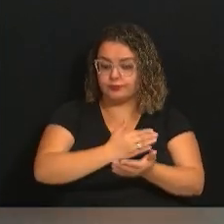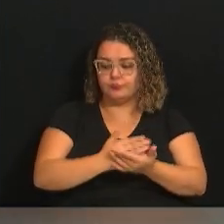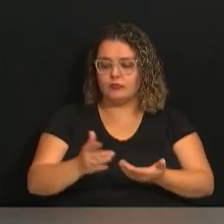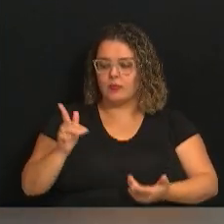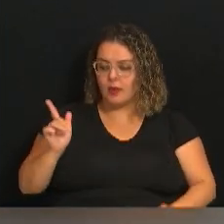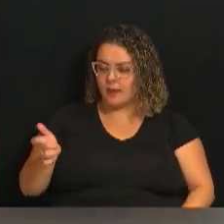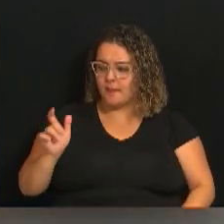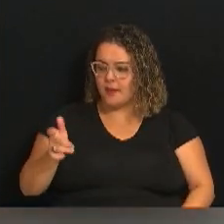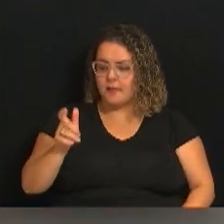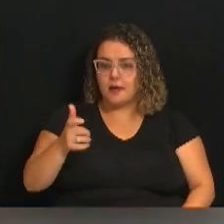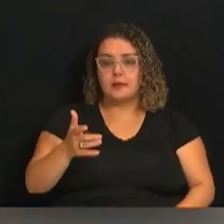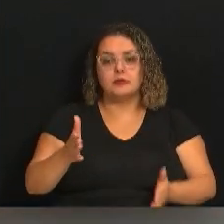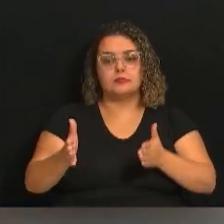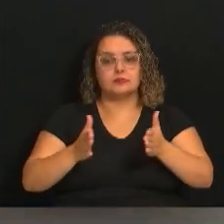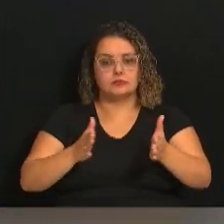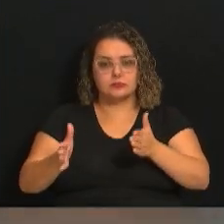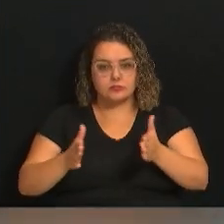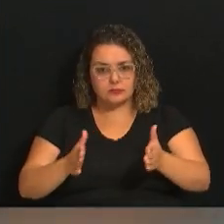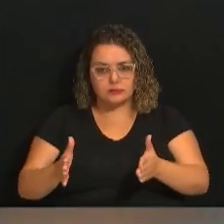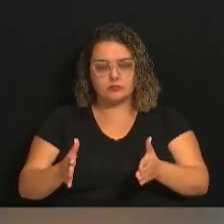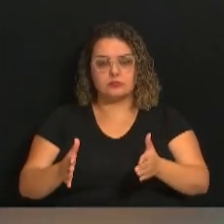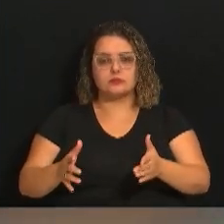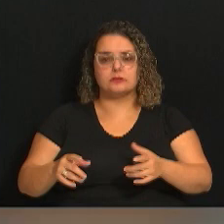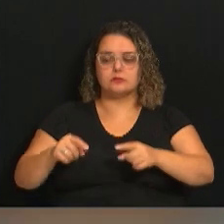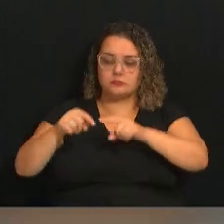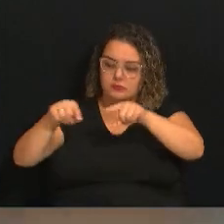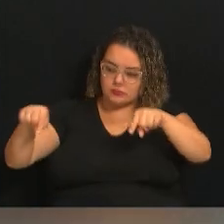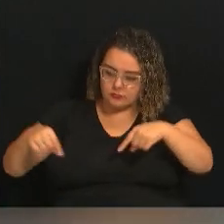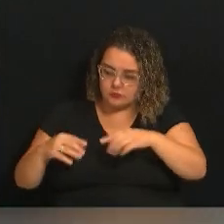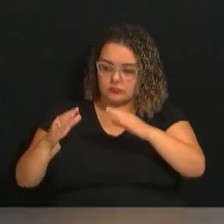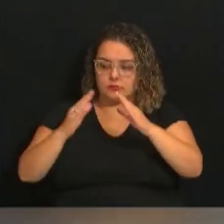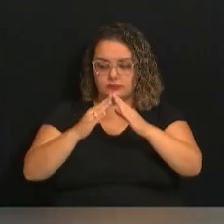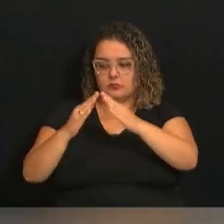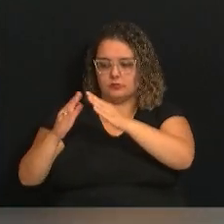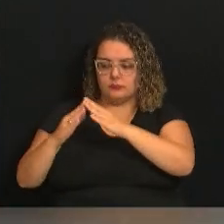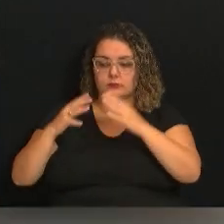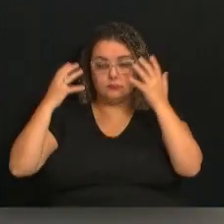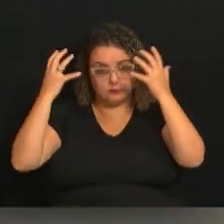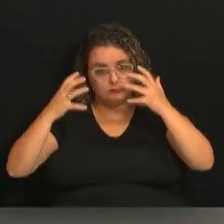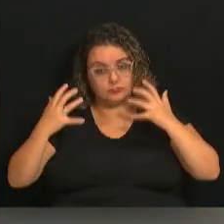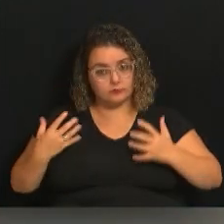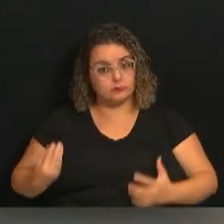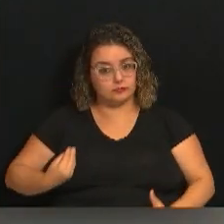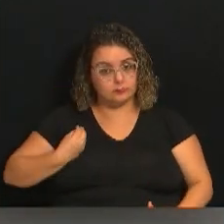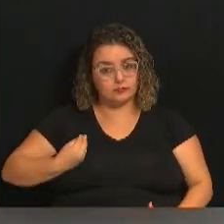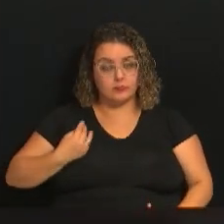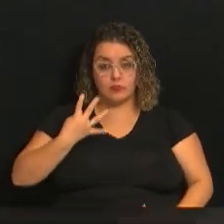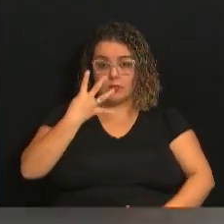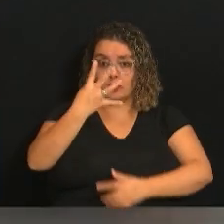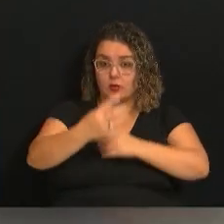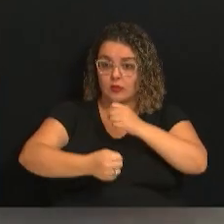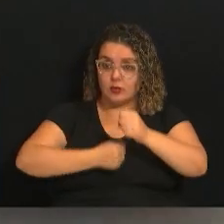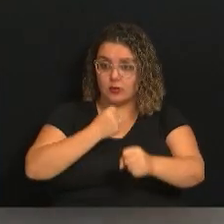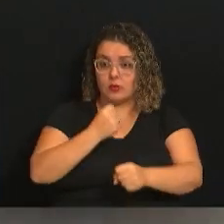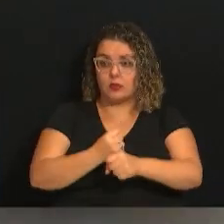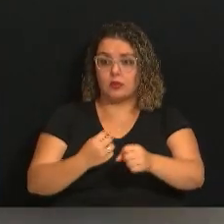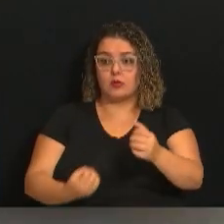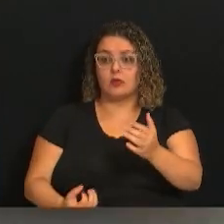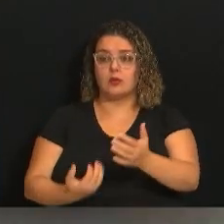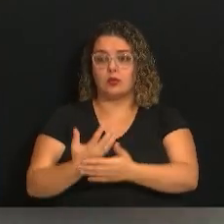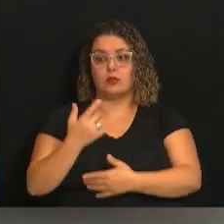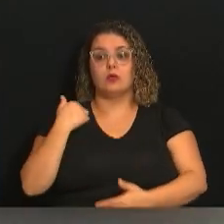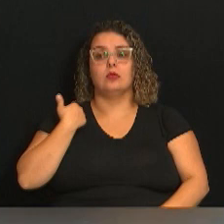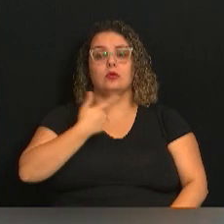período onde o acampamento Marielle Vive completa 4 anos de existência. Nós iremos